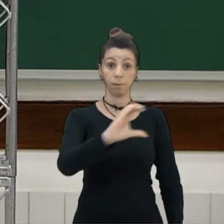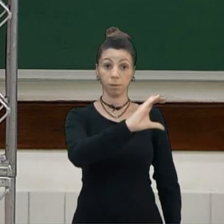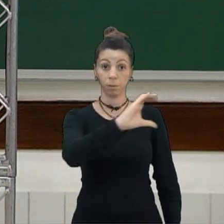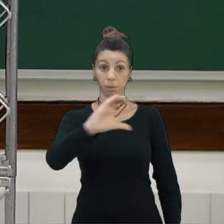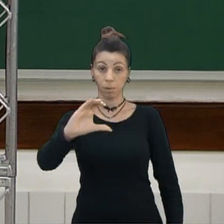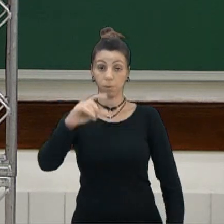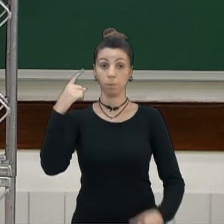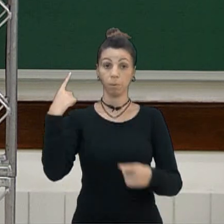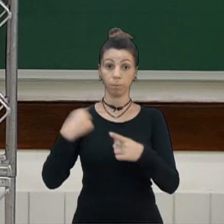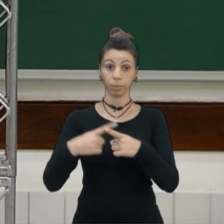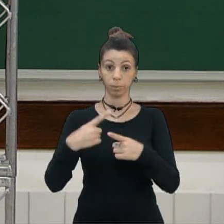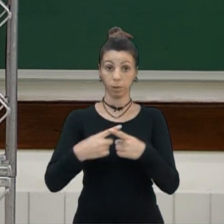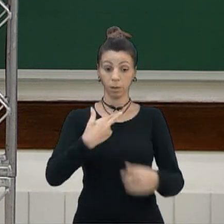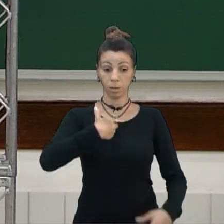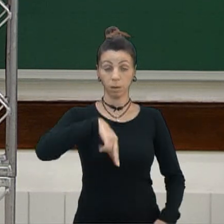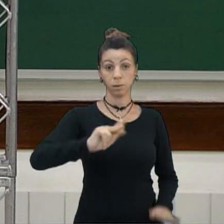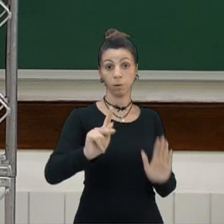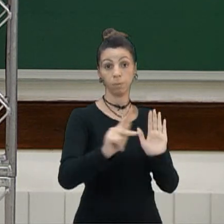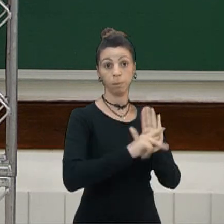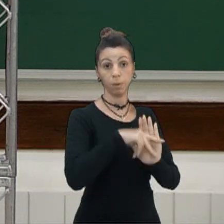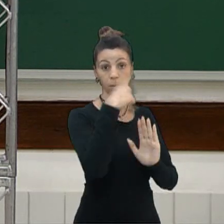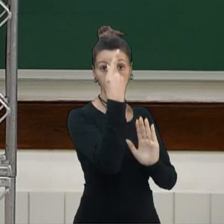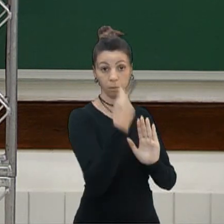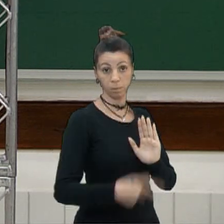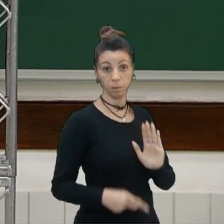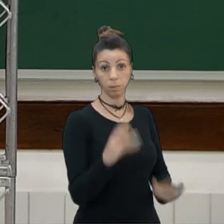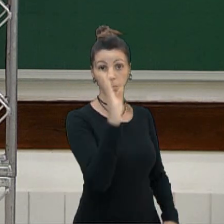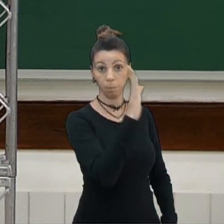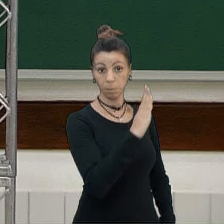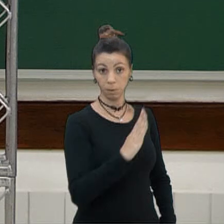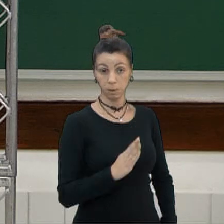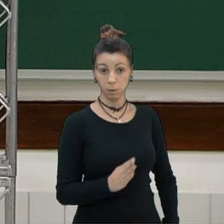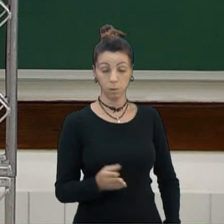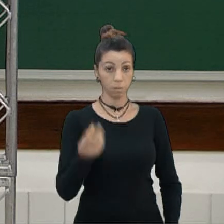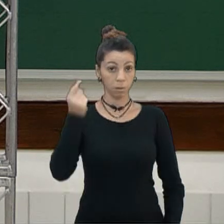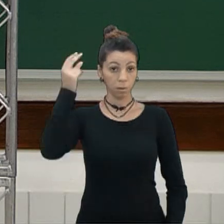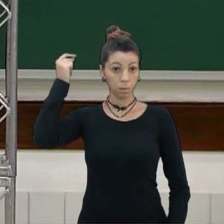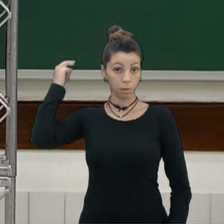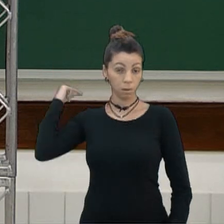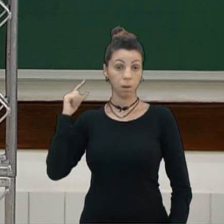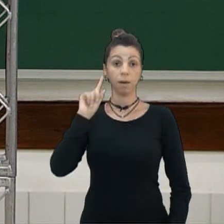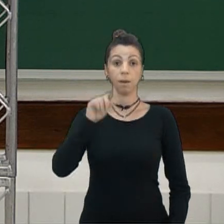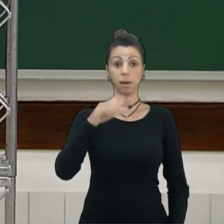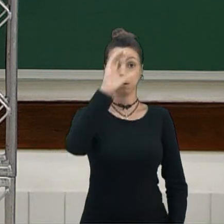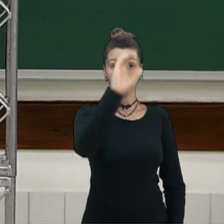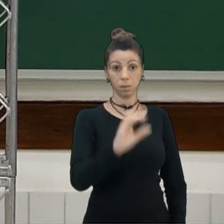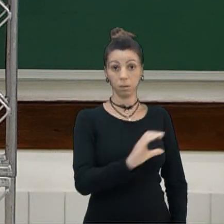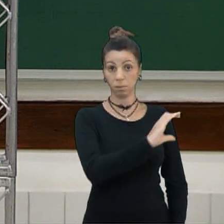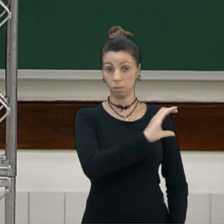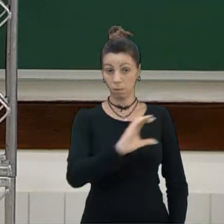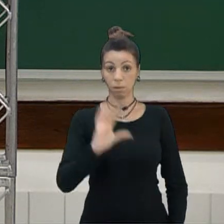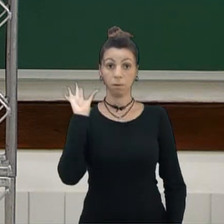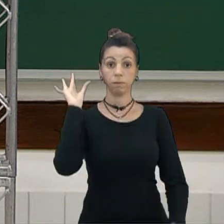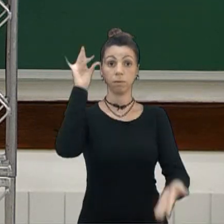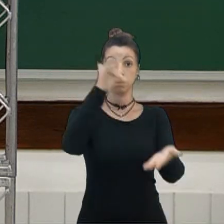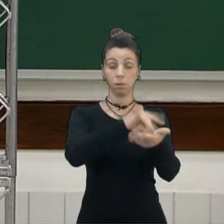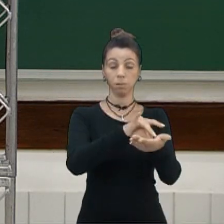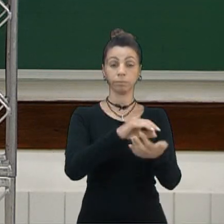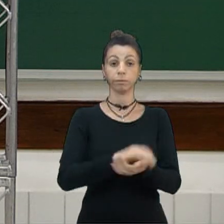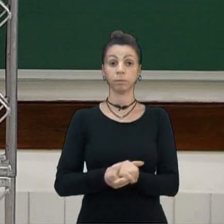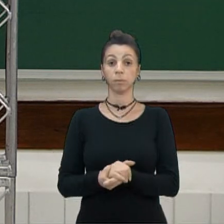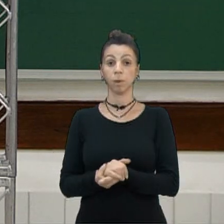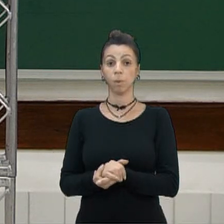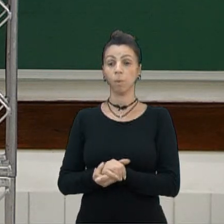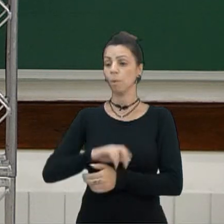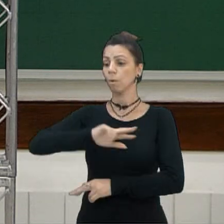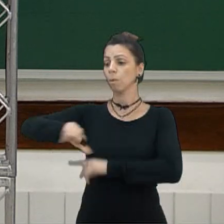época era o catolicismo, tá? Então, ela era meio que a religião oficial. E por ela ser a religião oficial, as outras religiões não